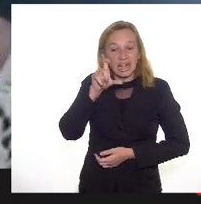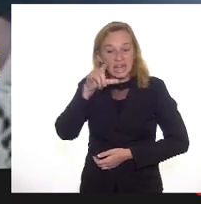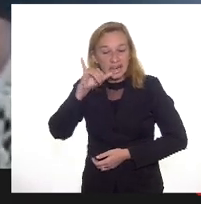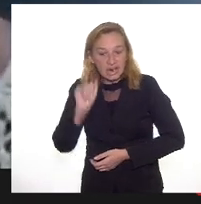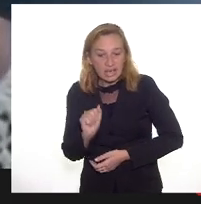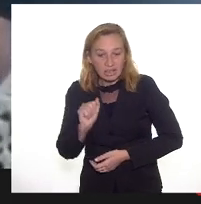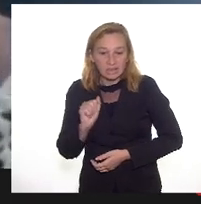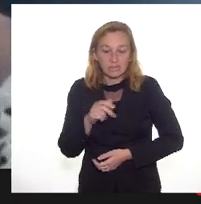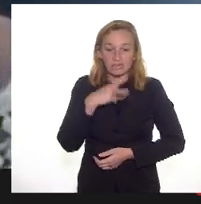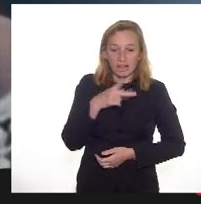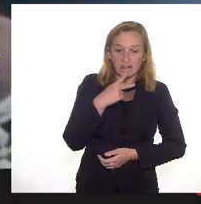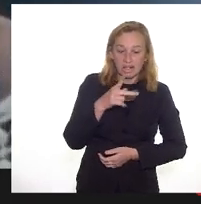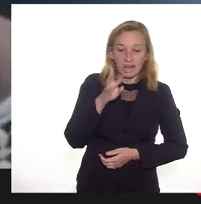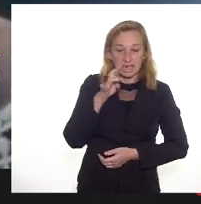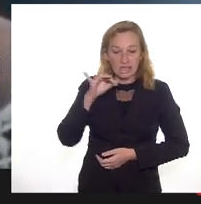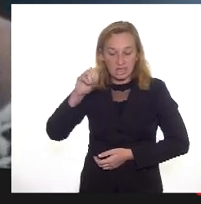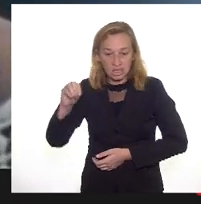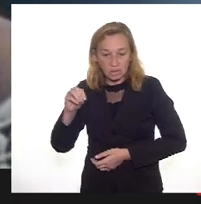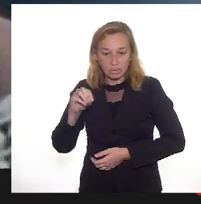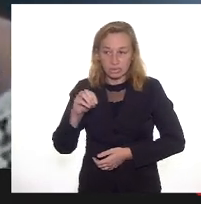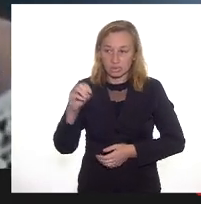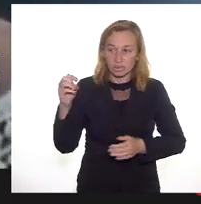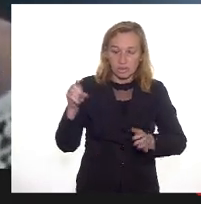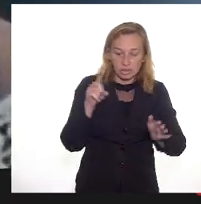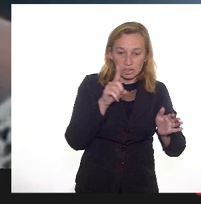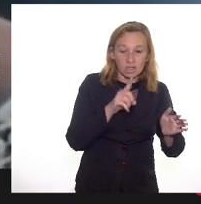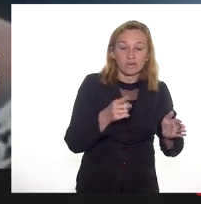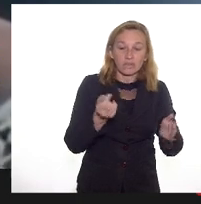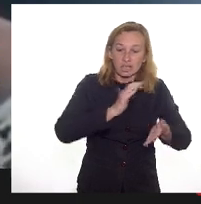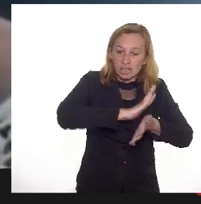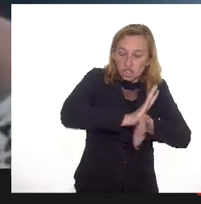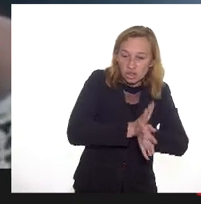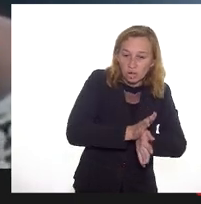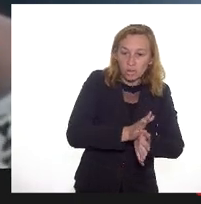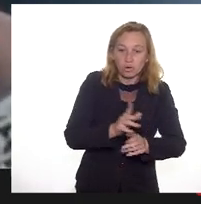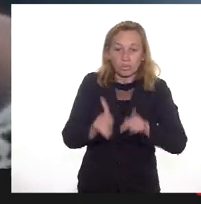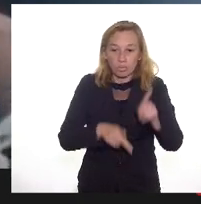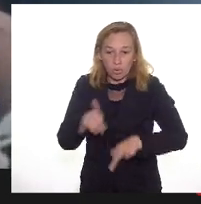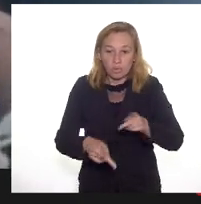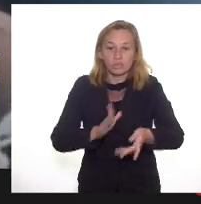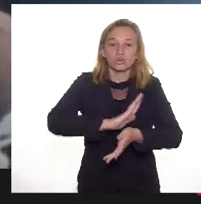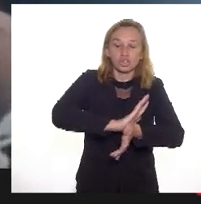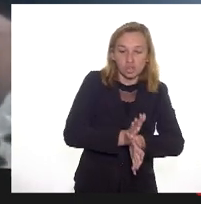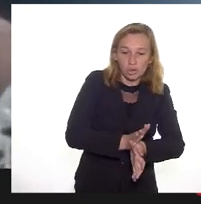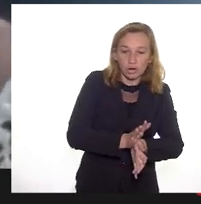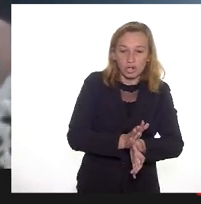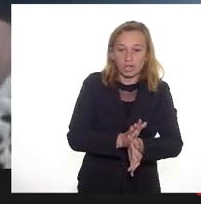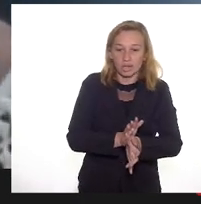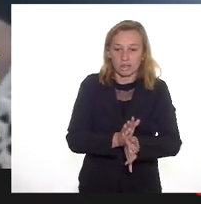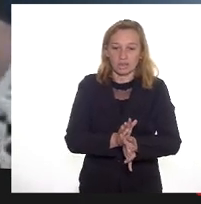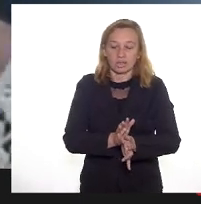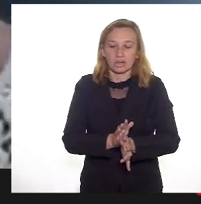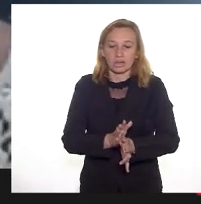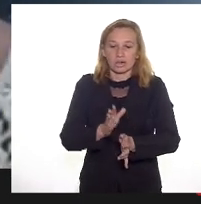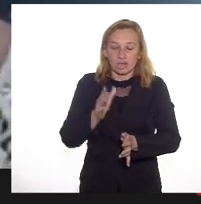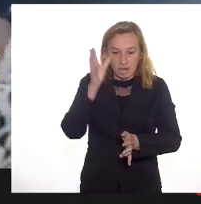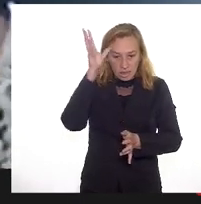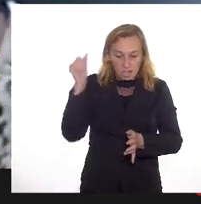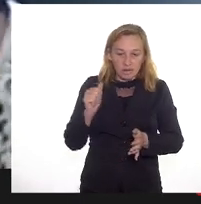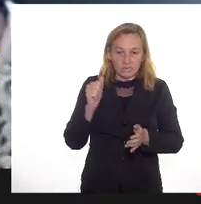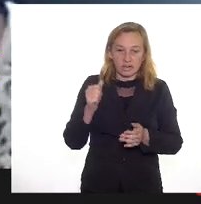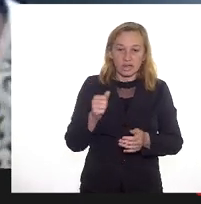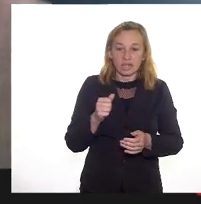de denegação. Você destrói o povo, você destrói a identidade e ainda nega que isso esteja acontecendo,